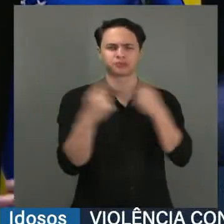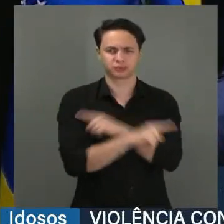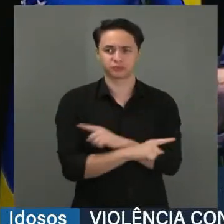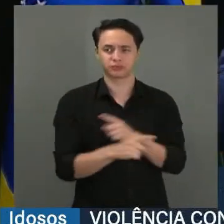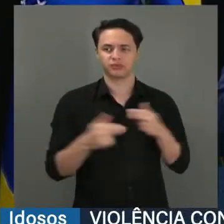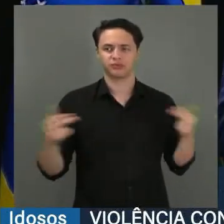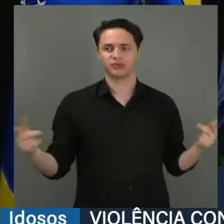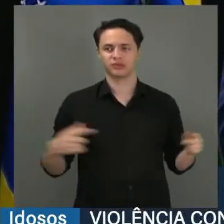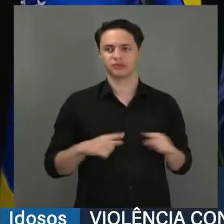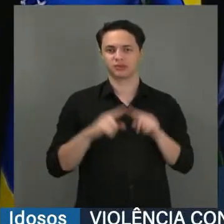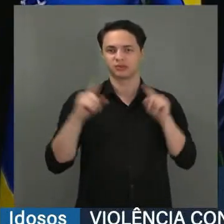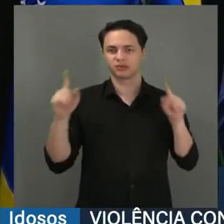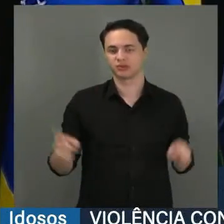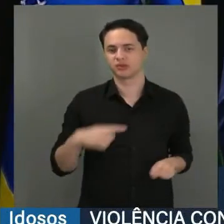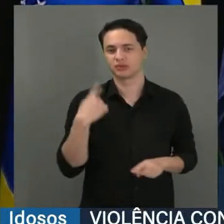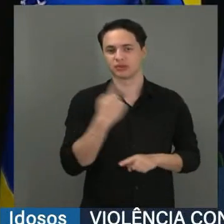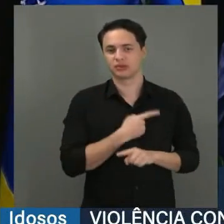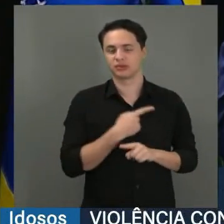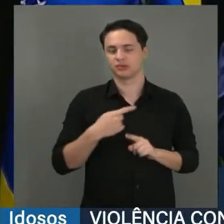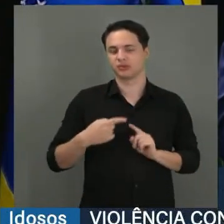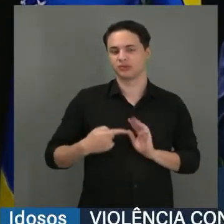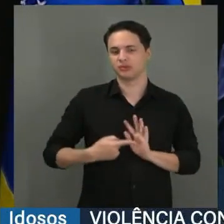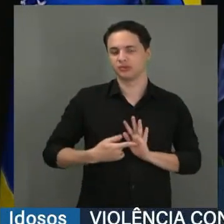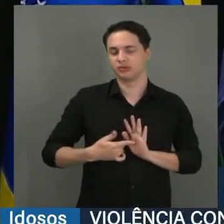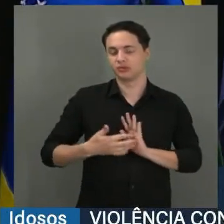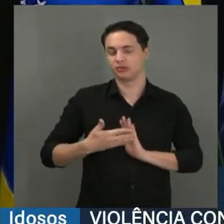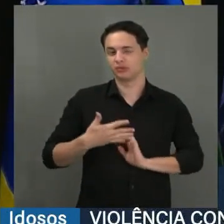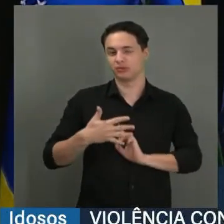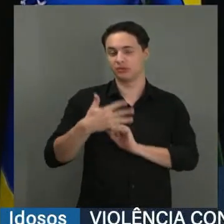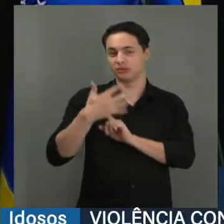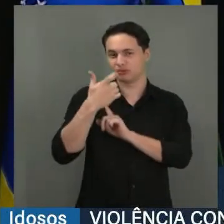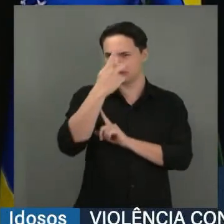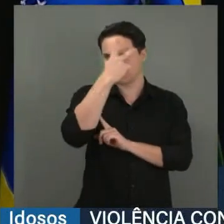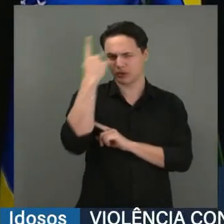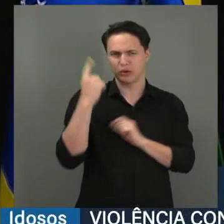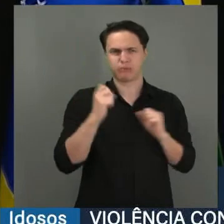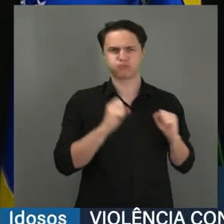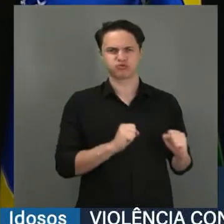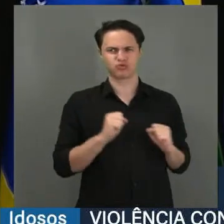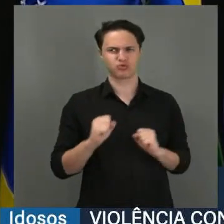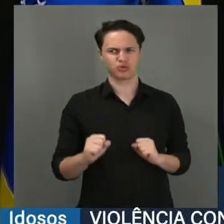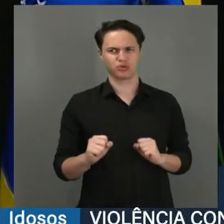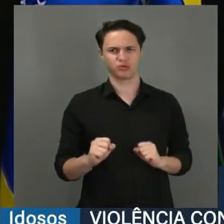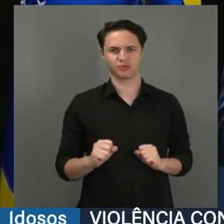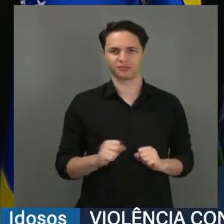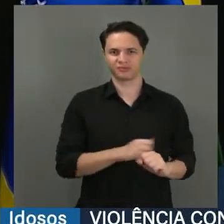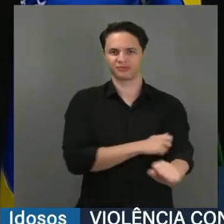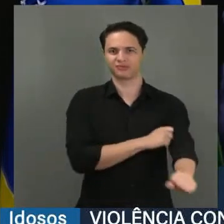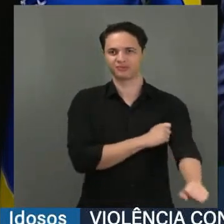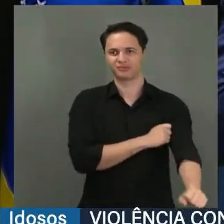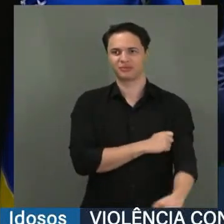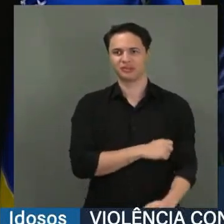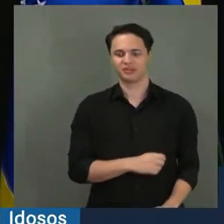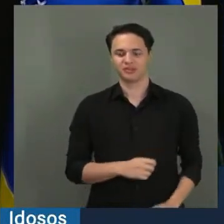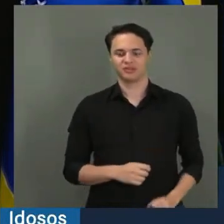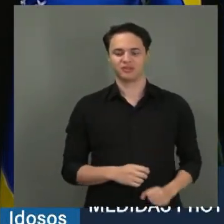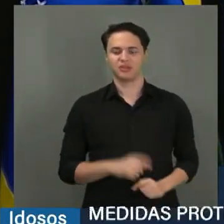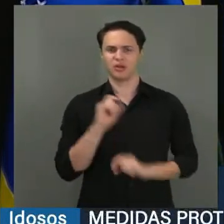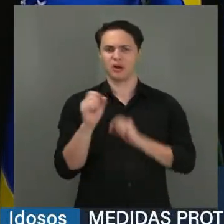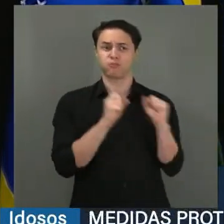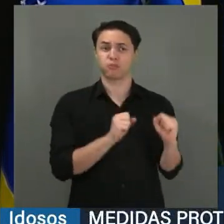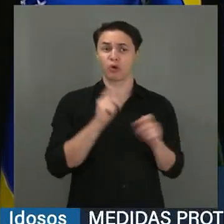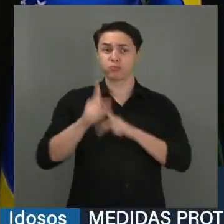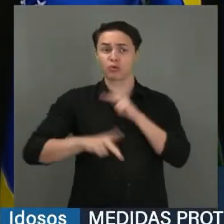tanto privilégio para os poderosos. A população está entendendo e já está voltando